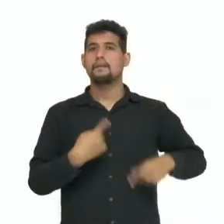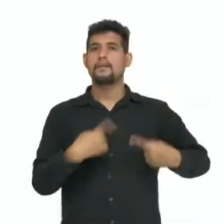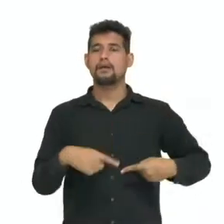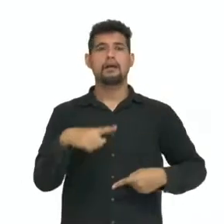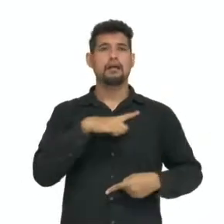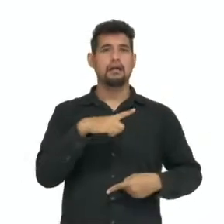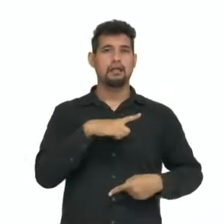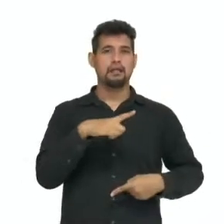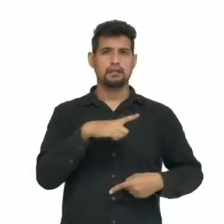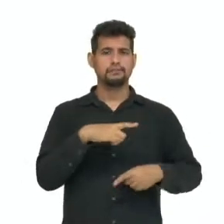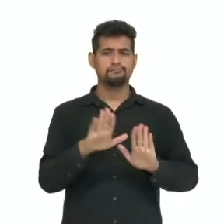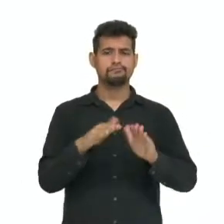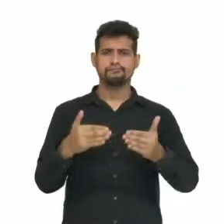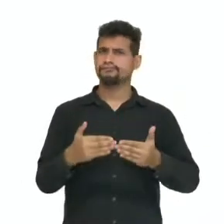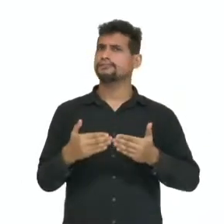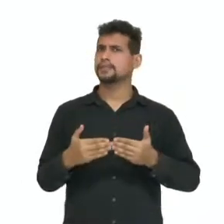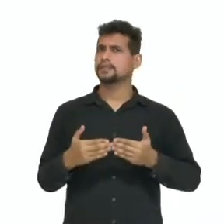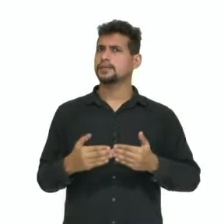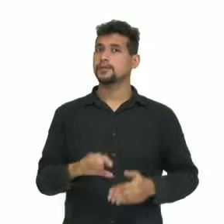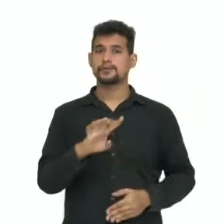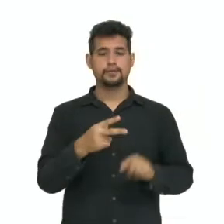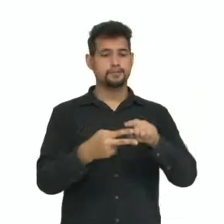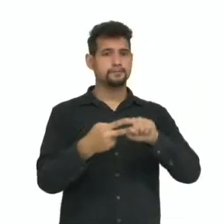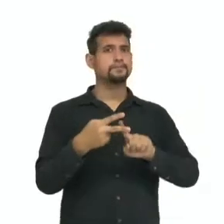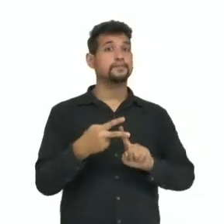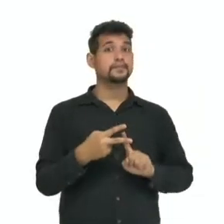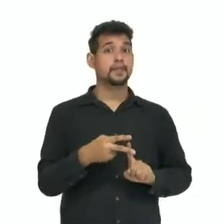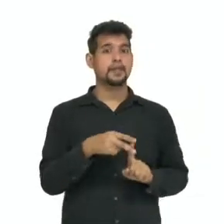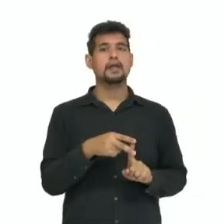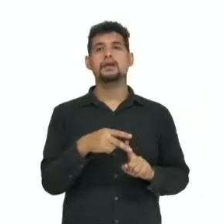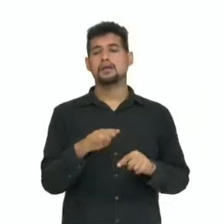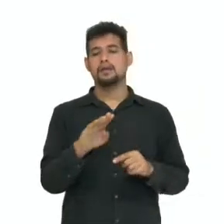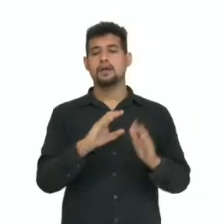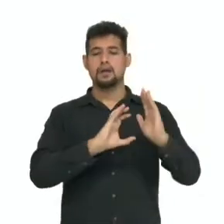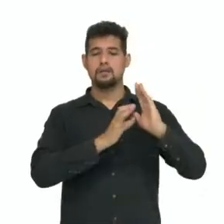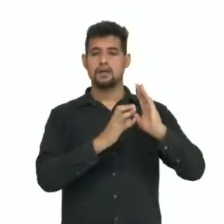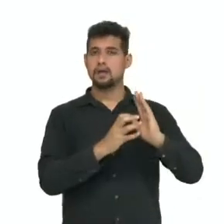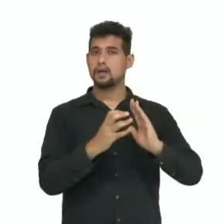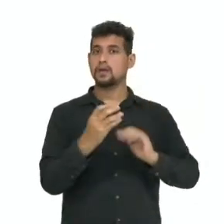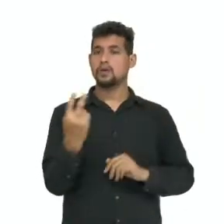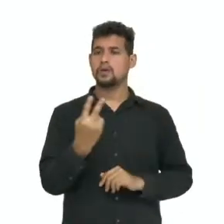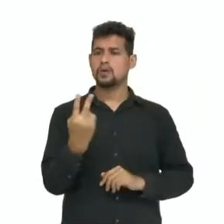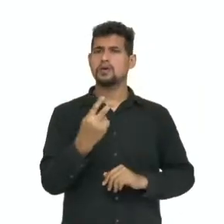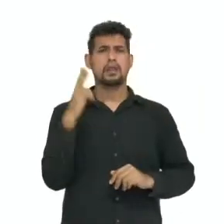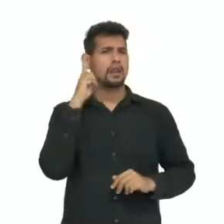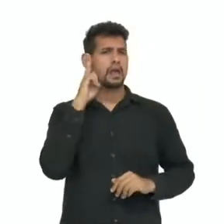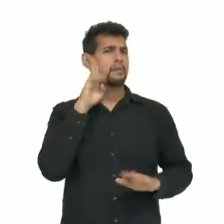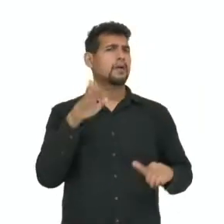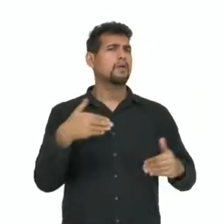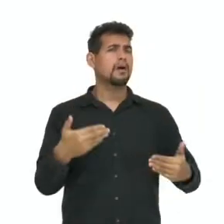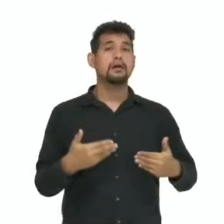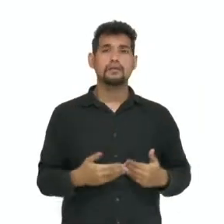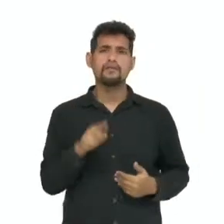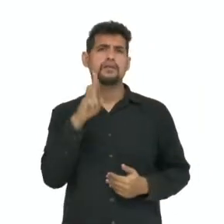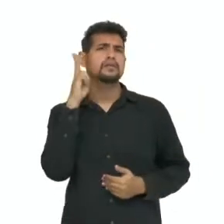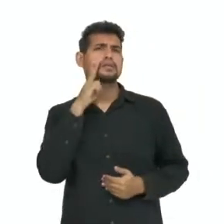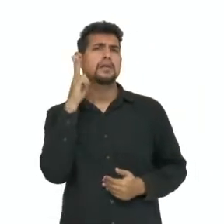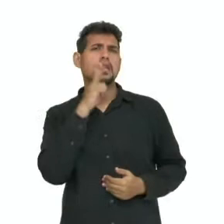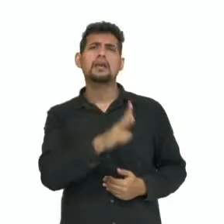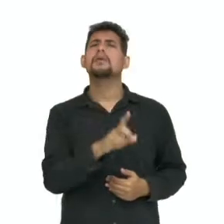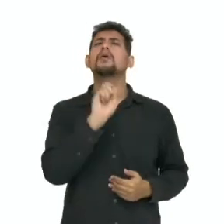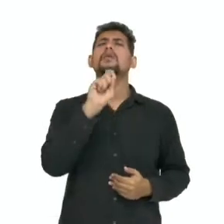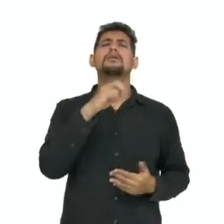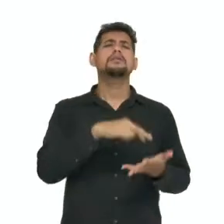existiam durante o regime militar? Somente dois, bipartidarismo. Lembra quais eram? Ainda, você lembra o que foi